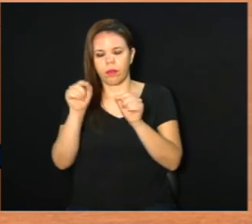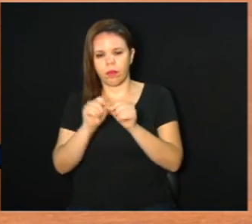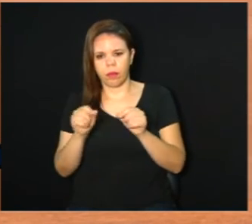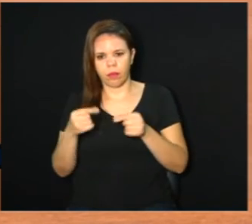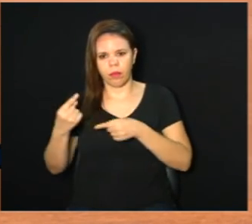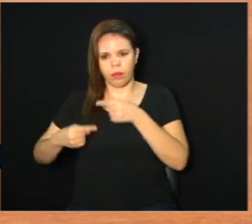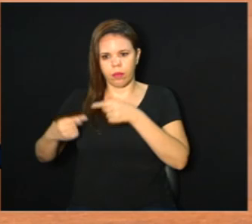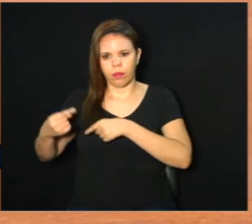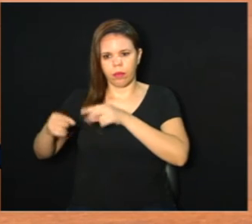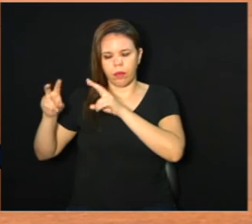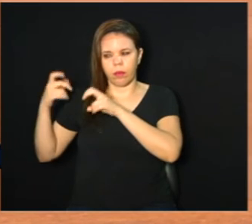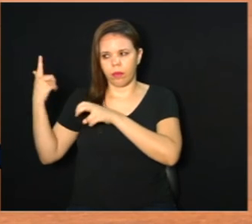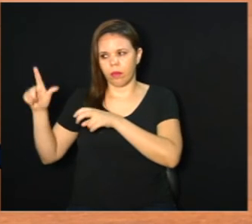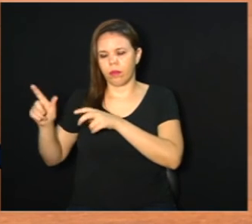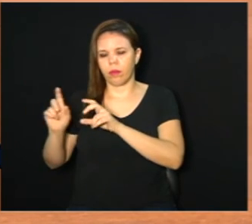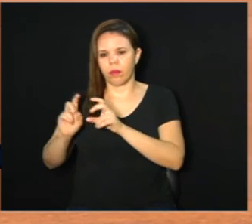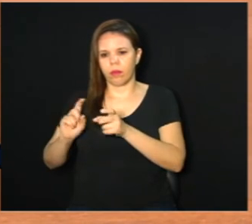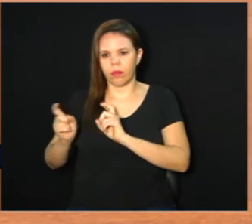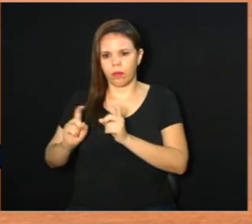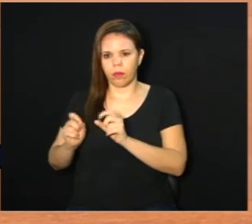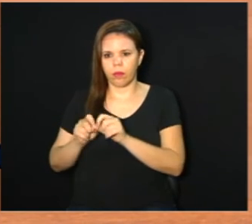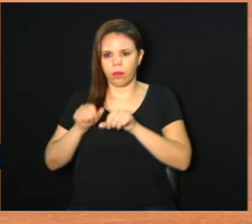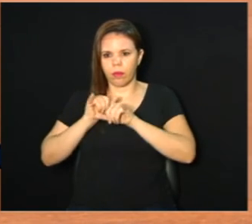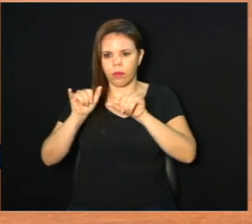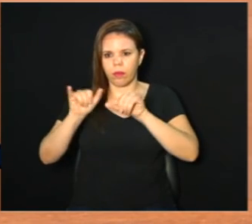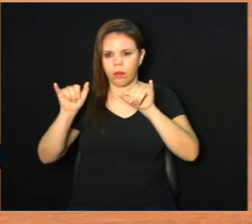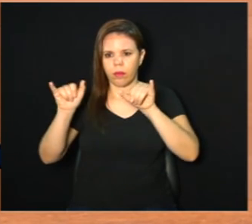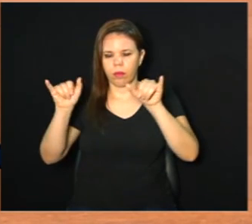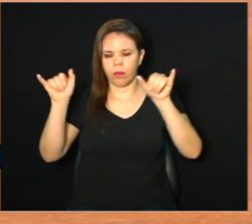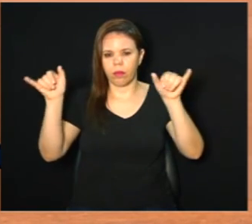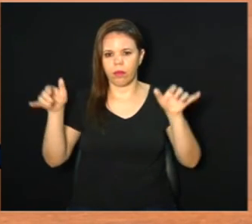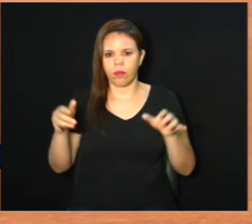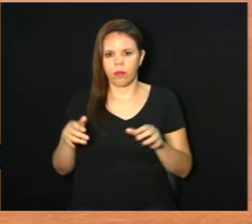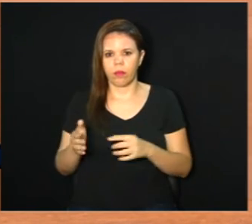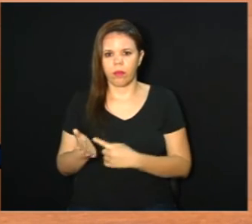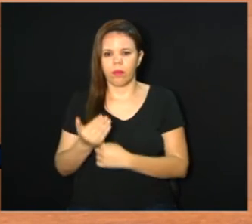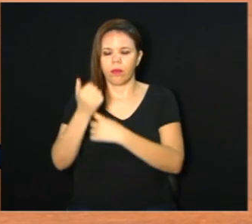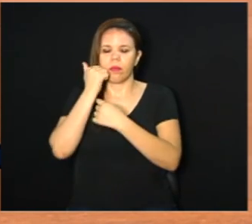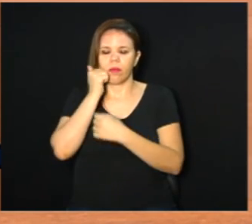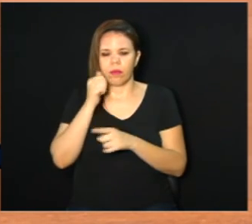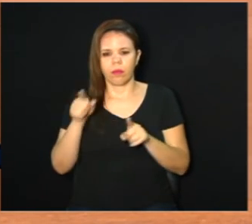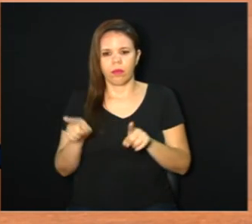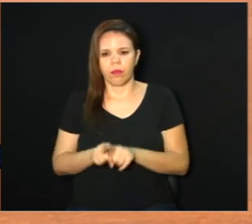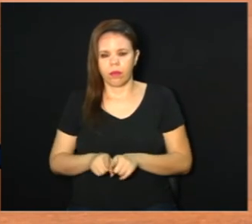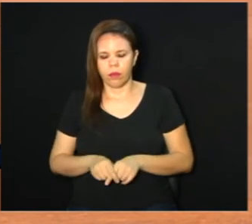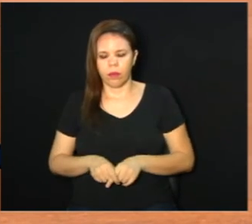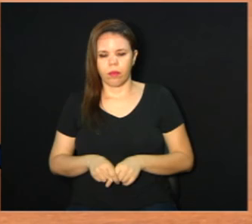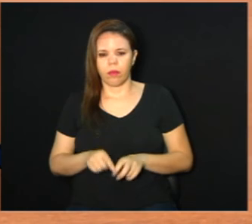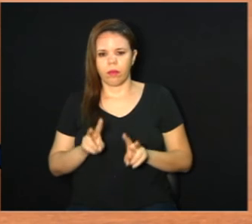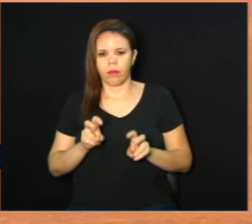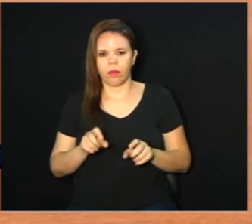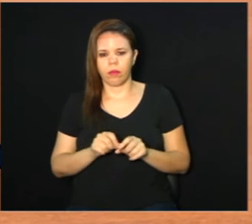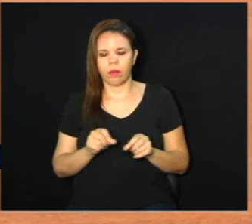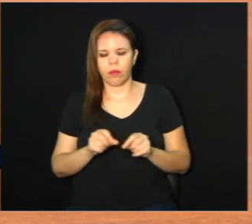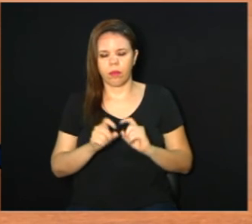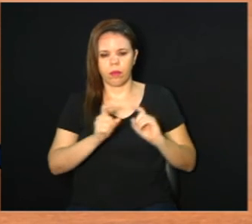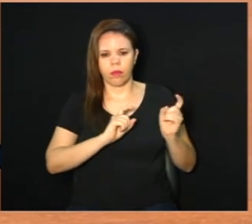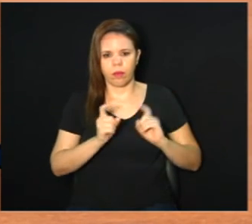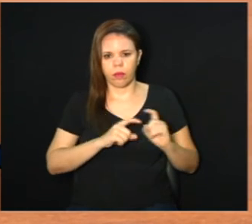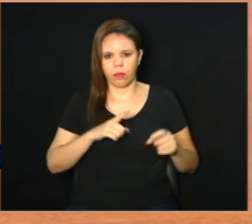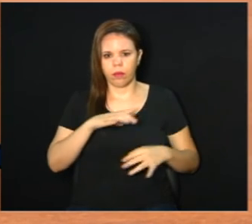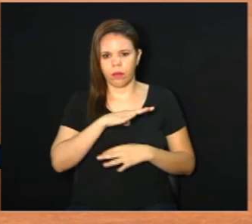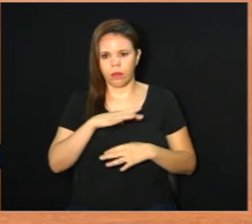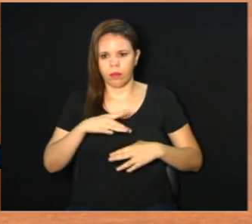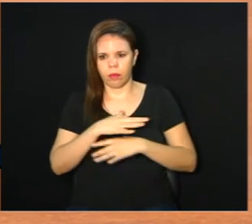também o tema a respeito da divulgação científica, também a questão das cidades